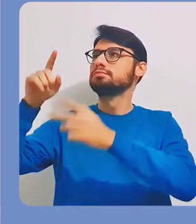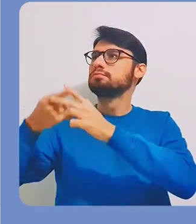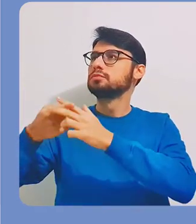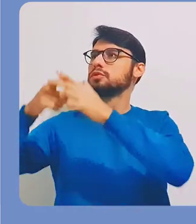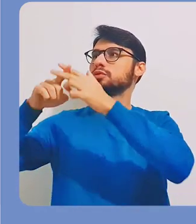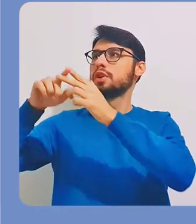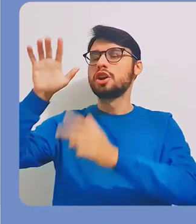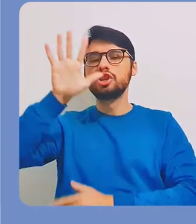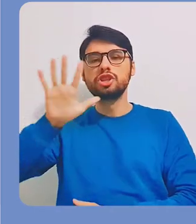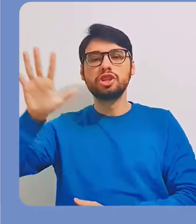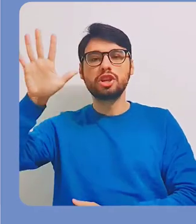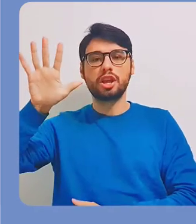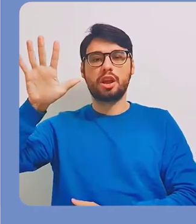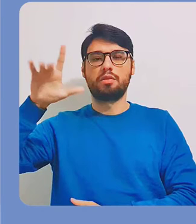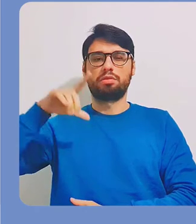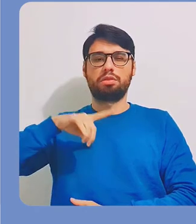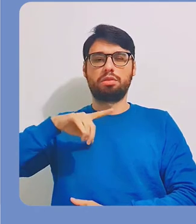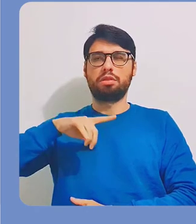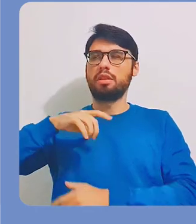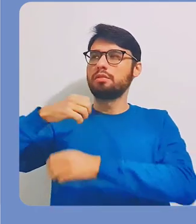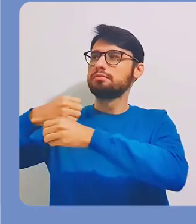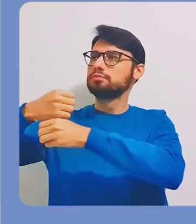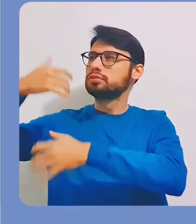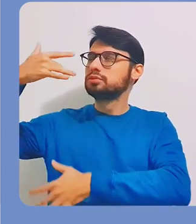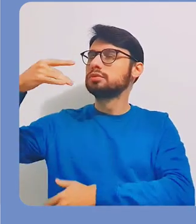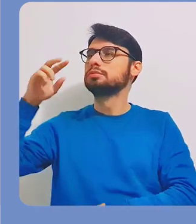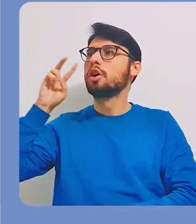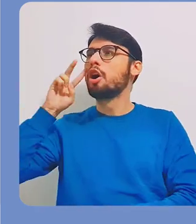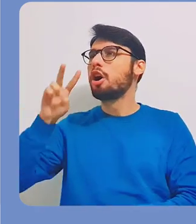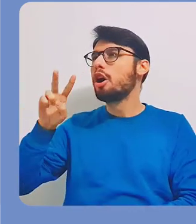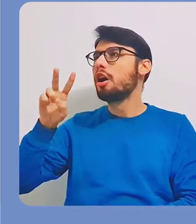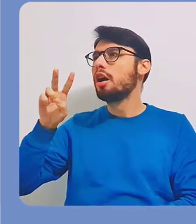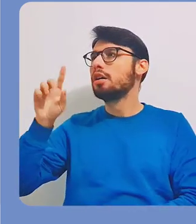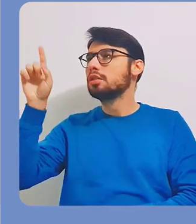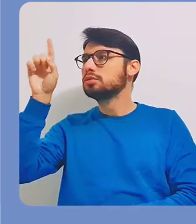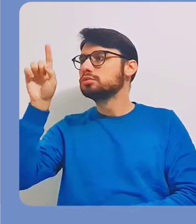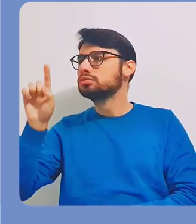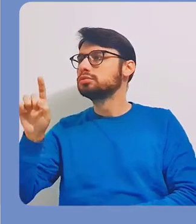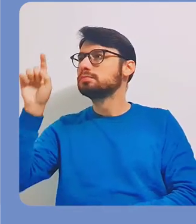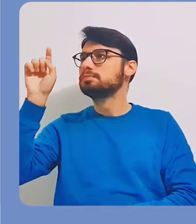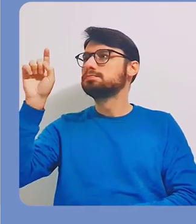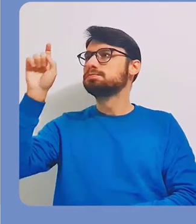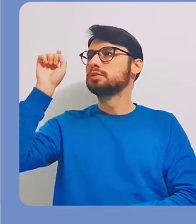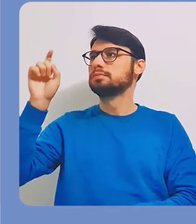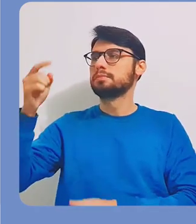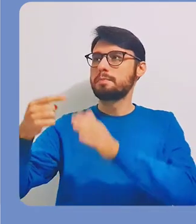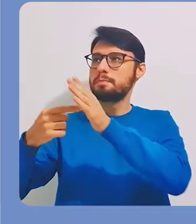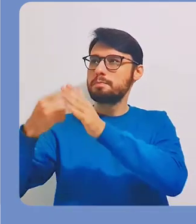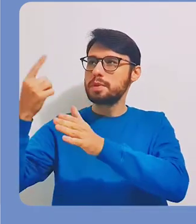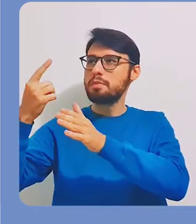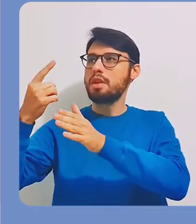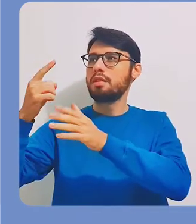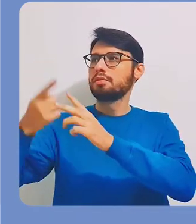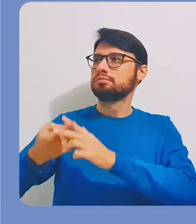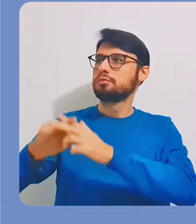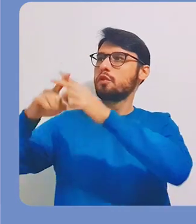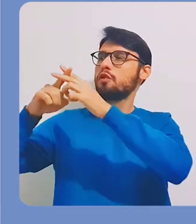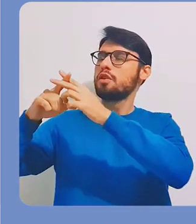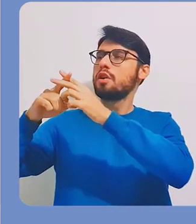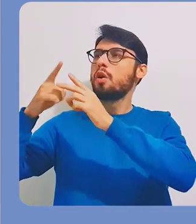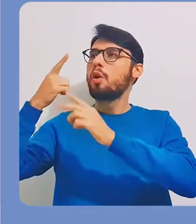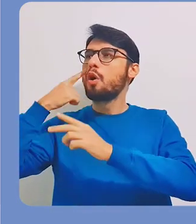são configurações gerais. Então, aqui nesse menu lateral, a gente tem uma série de opções. Para fazer então as